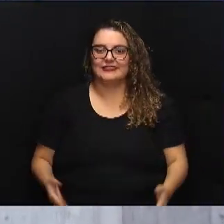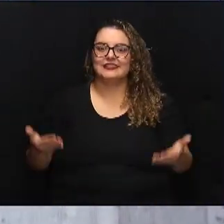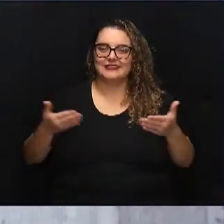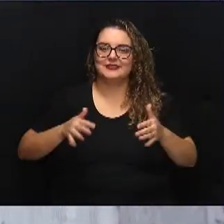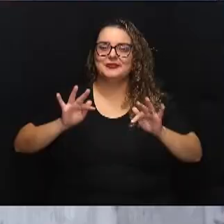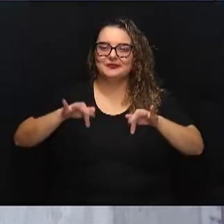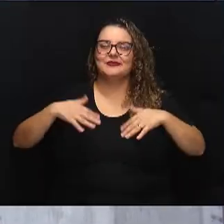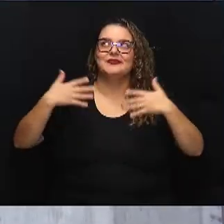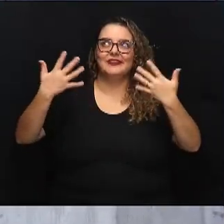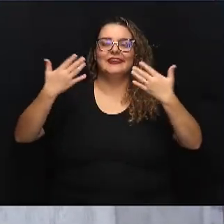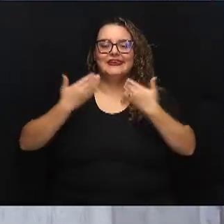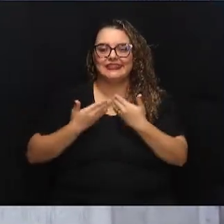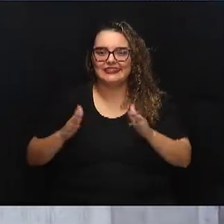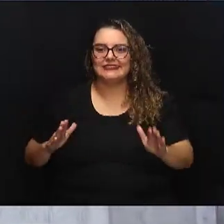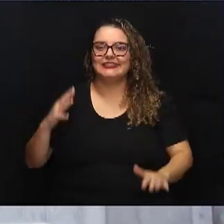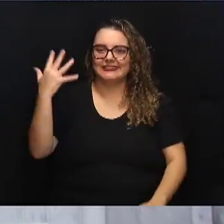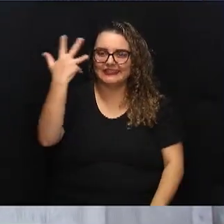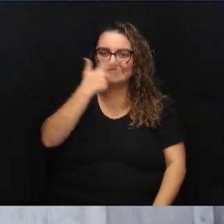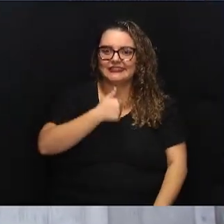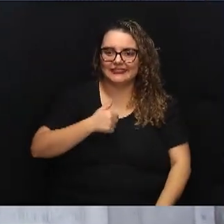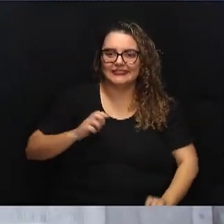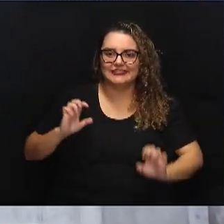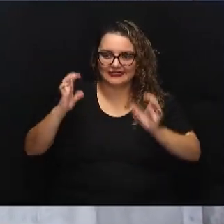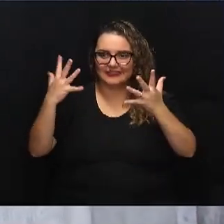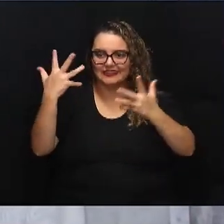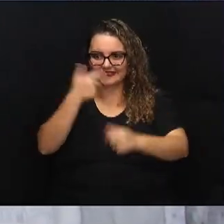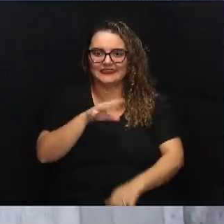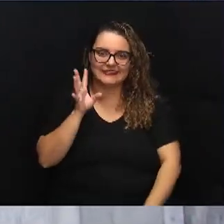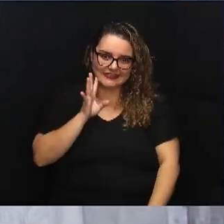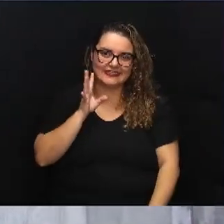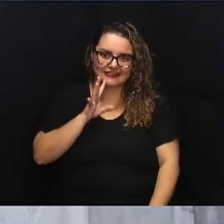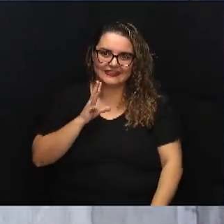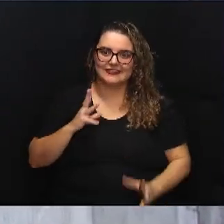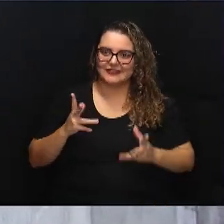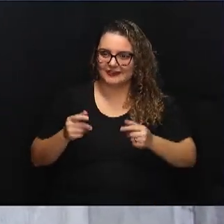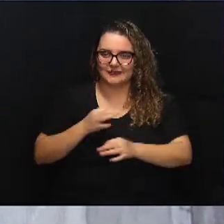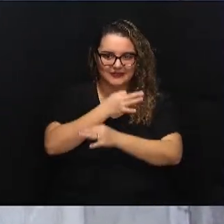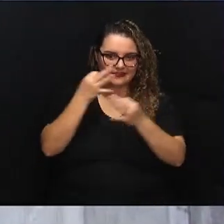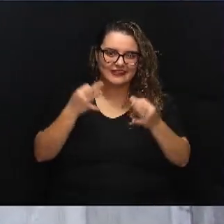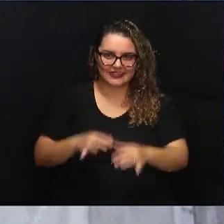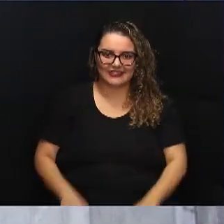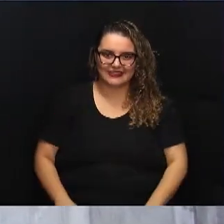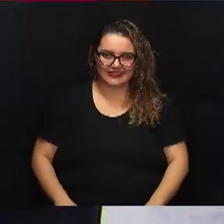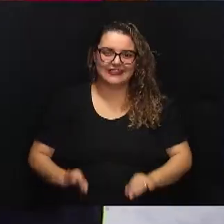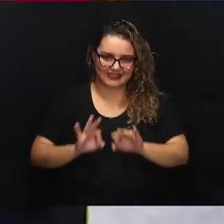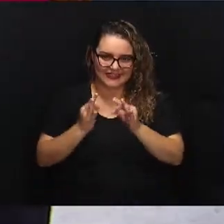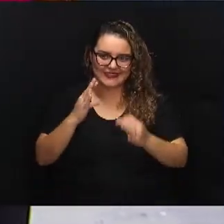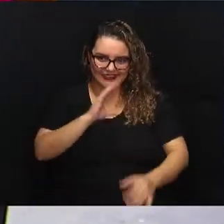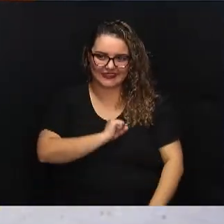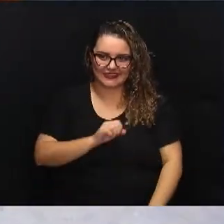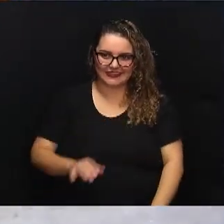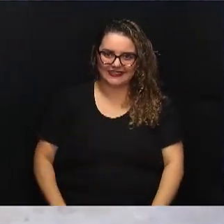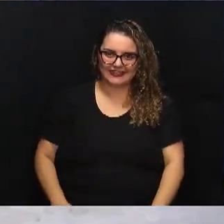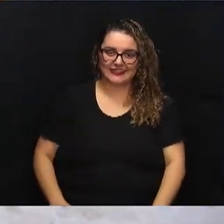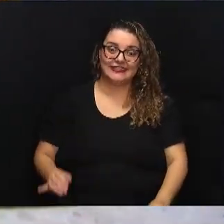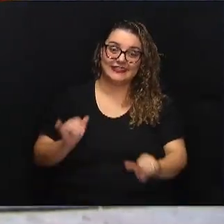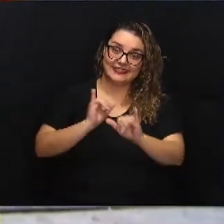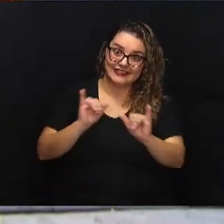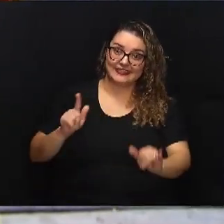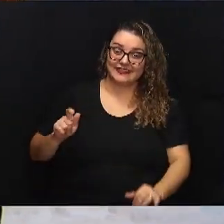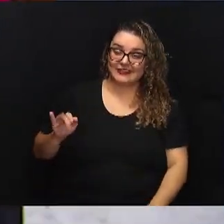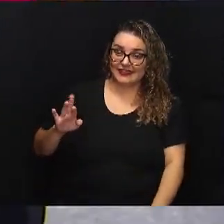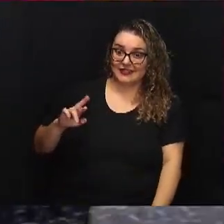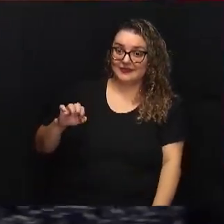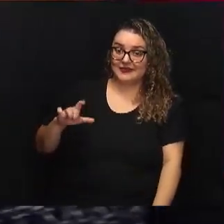finalmente aberto, muito bonito, evento muito bonito, muito legal, tudo muito bacana. A família está gostando bastante. E a mensagem do Gabriel